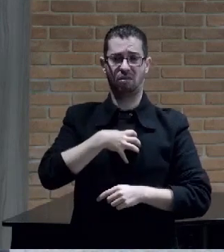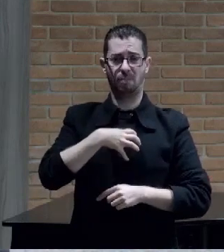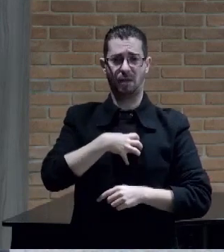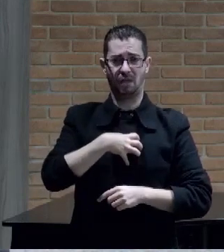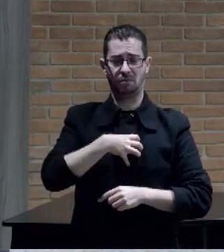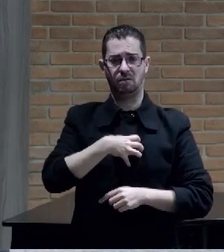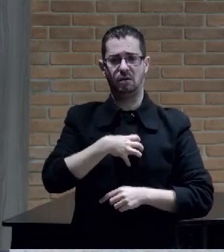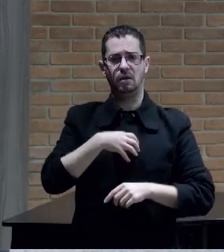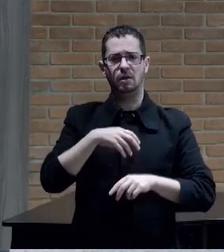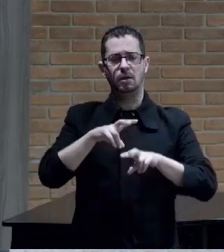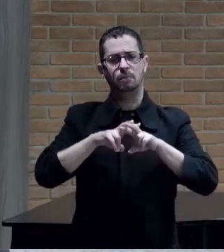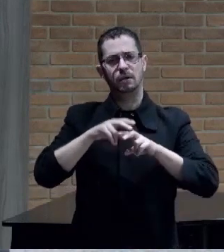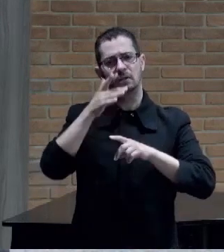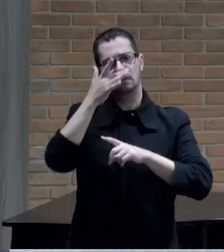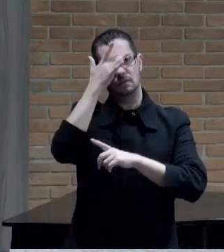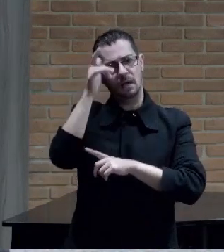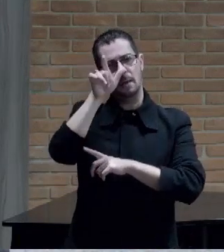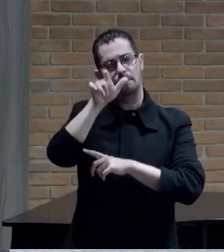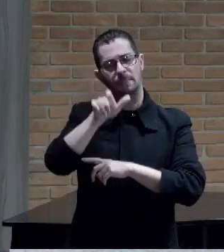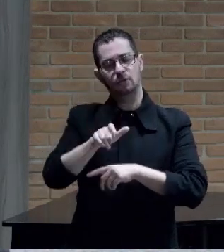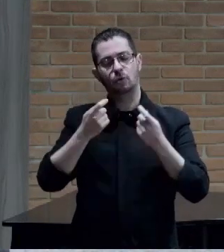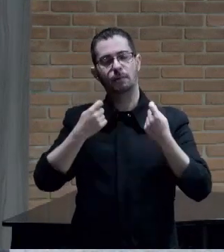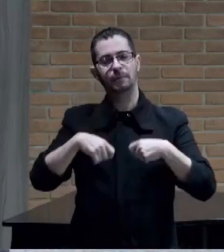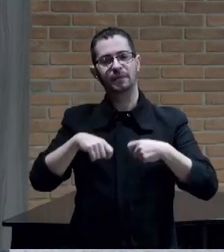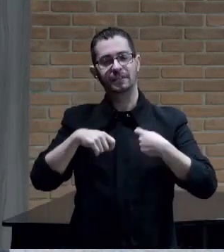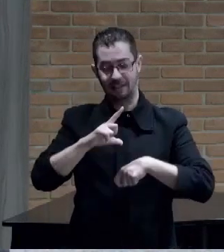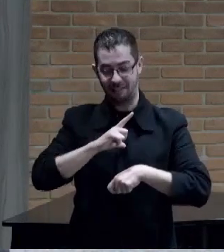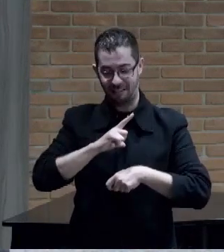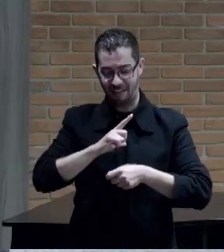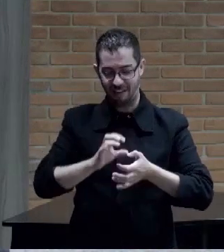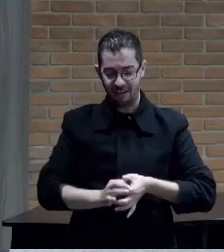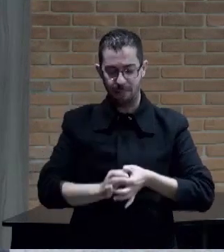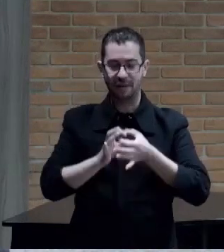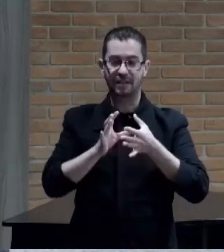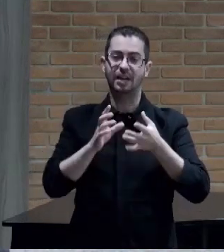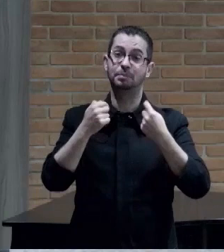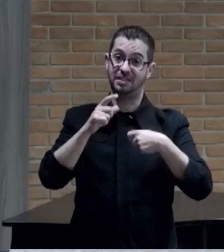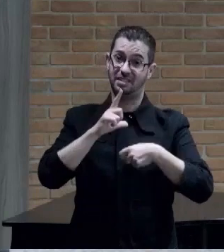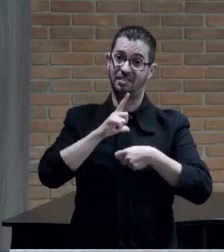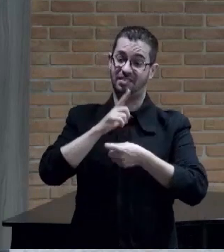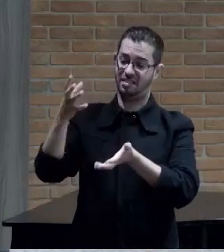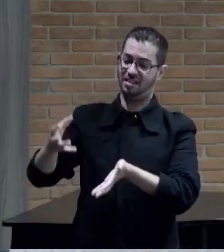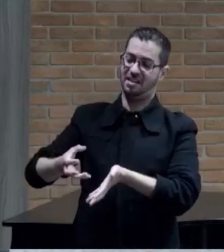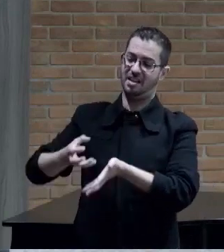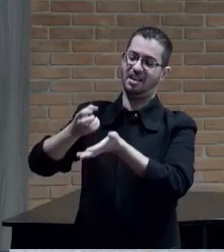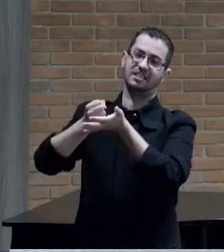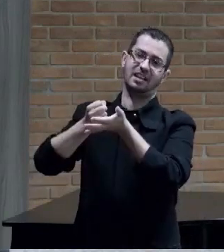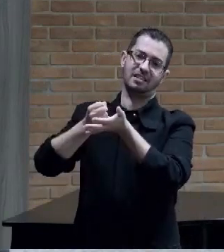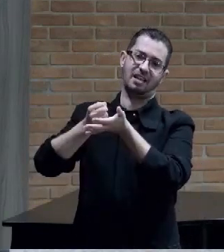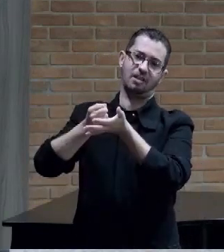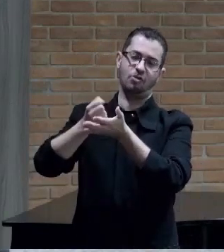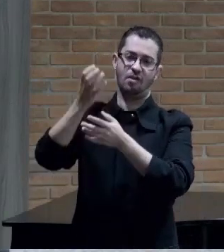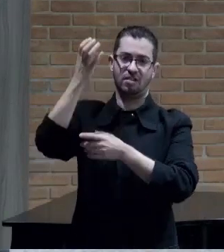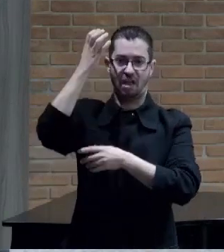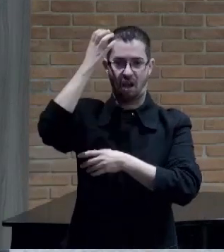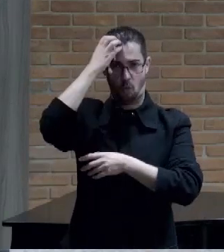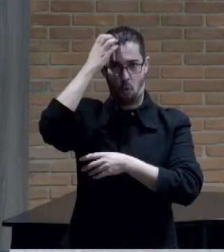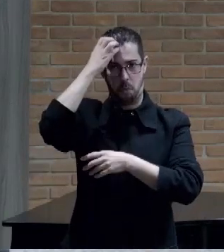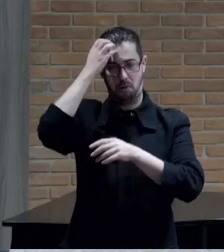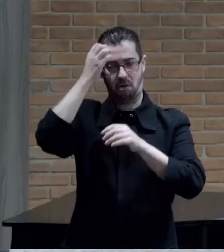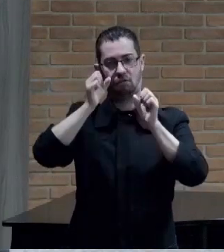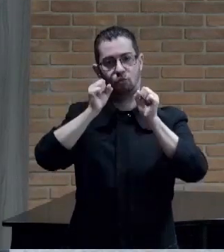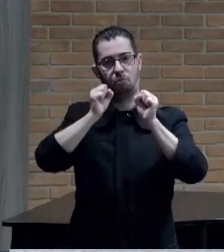então, o homem precisa ser liberto, precisa ser resgatado da culpa, do poder e